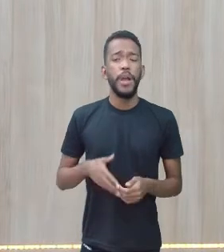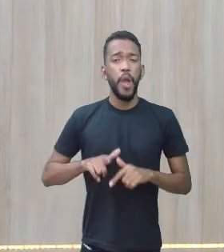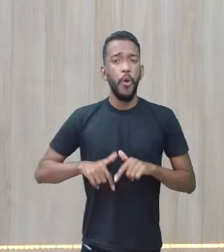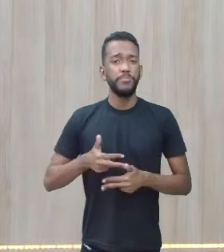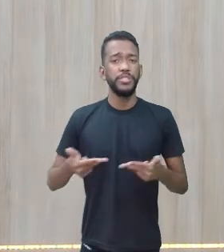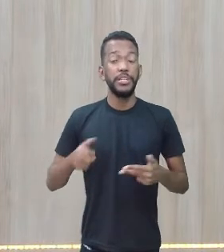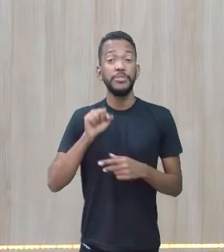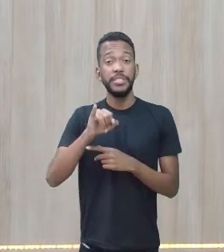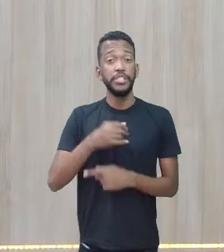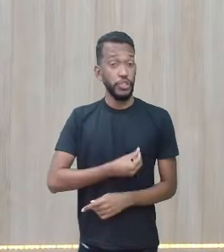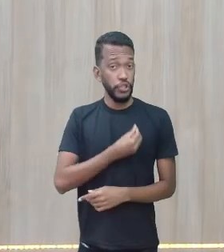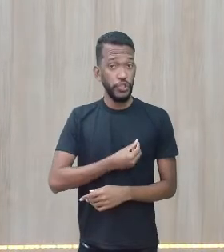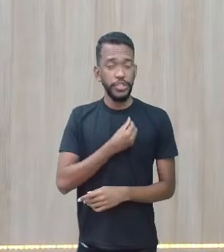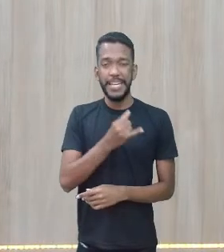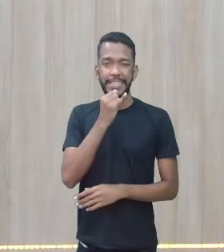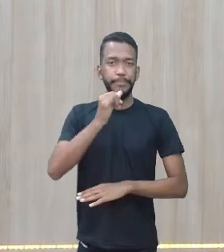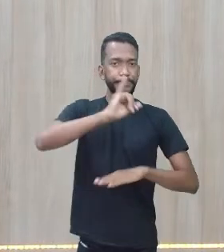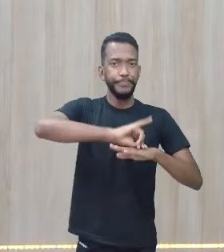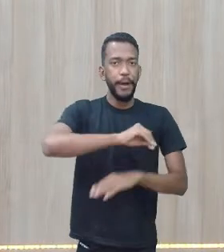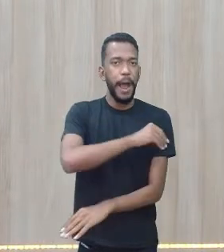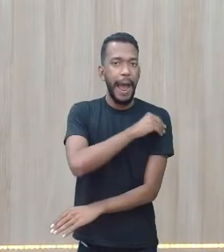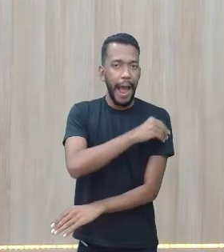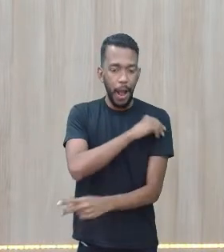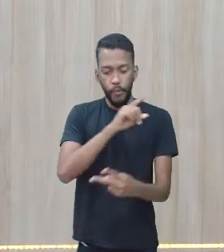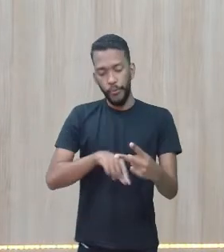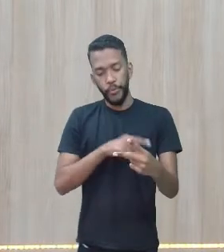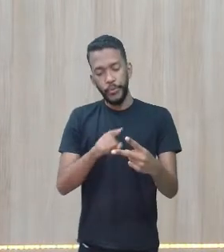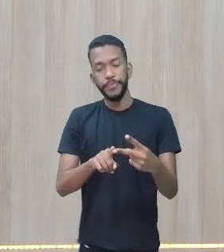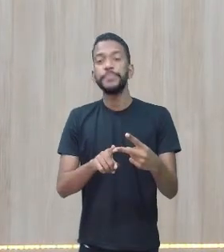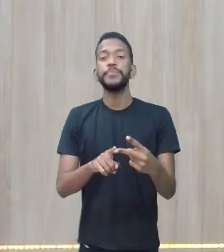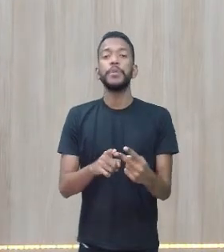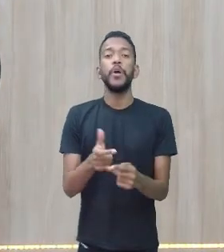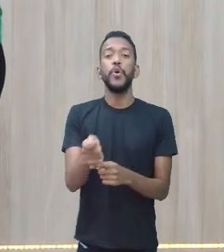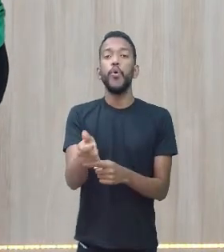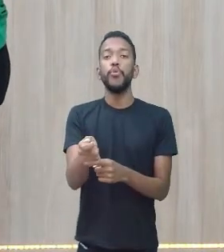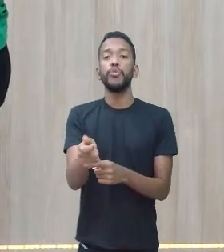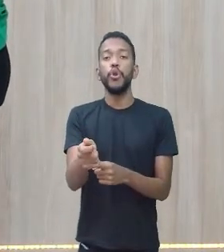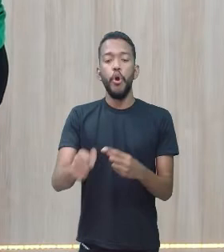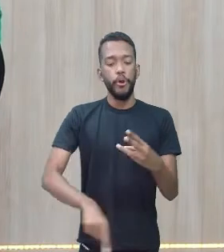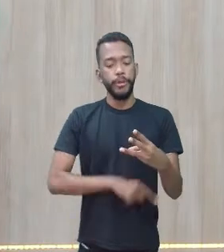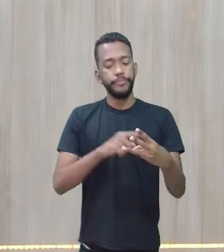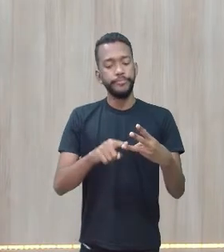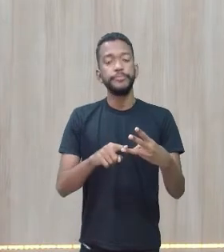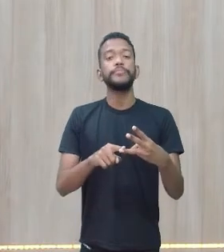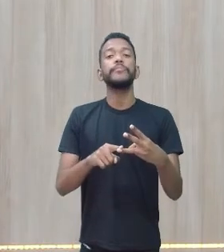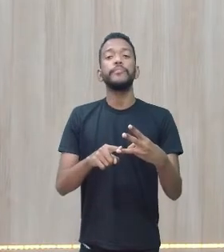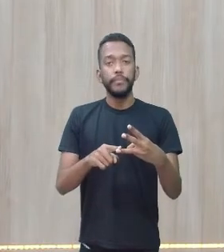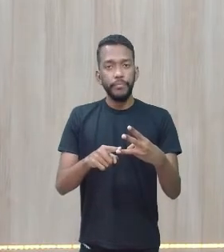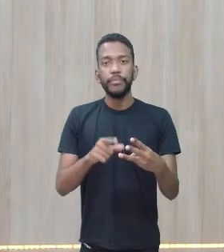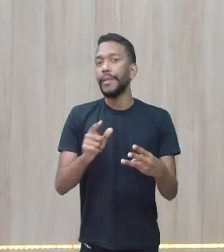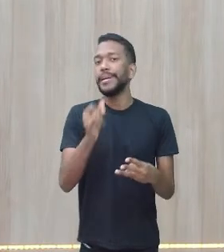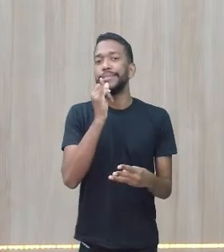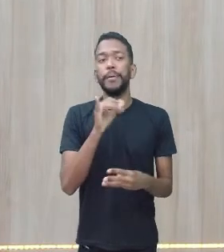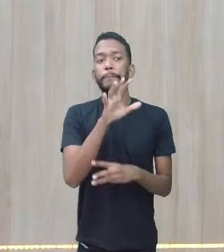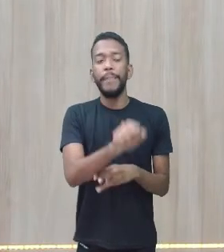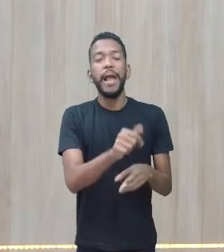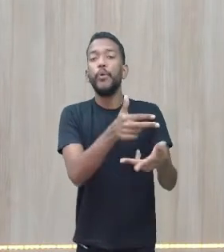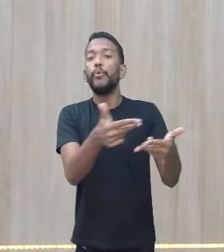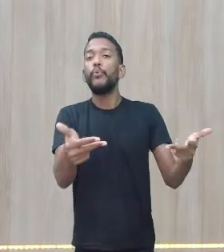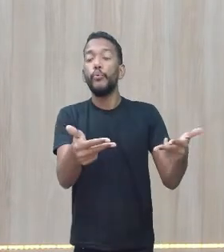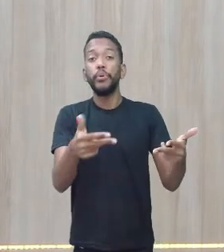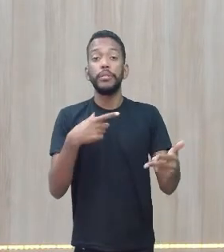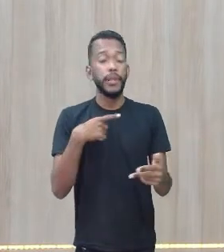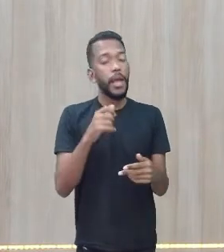se está ali o álcool em gel, está ali o controle da televisão, você diz, pega essa coisa, ao invés de dizer o nome,